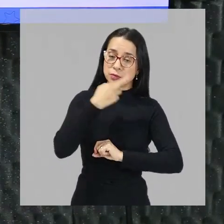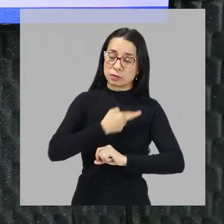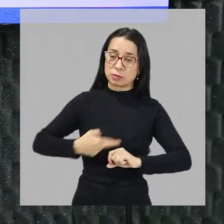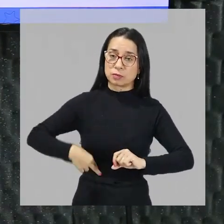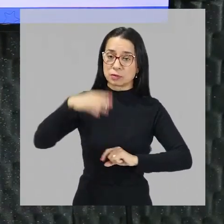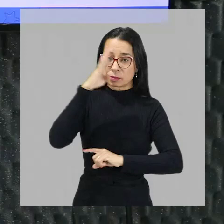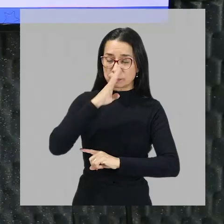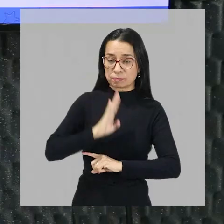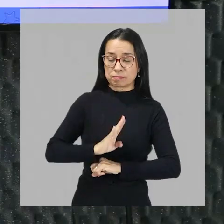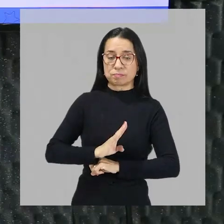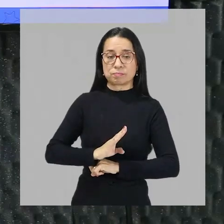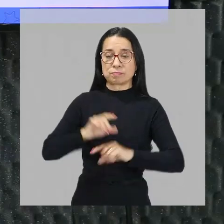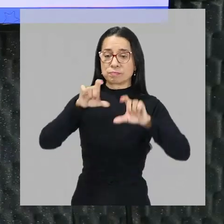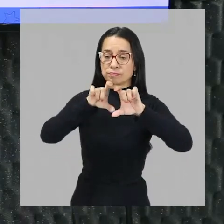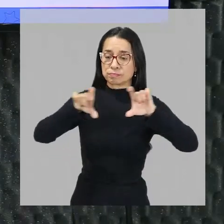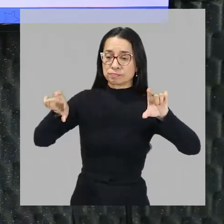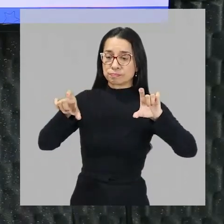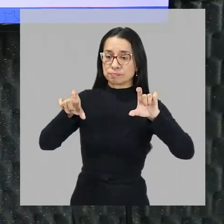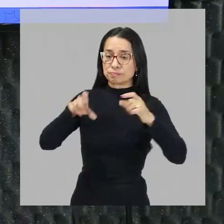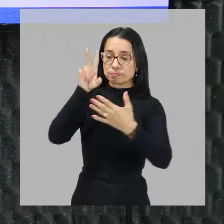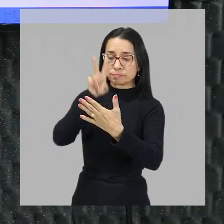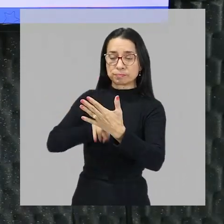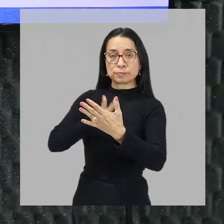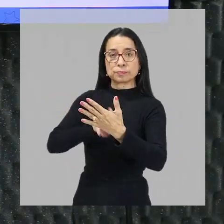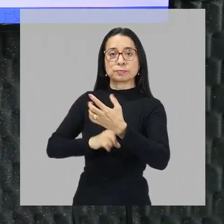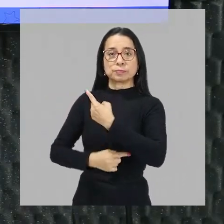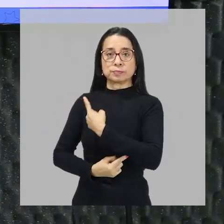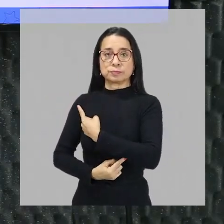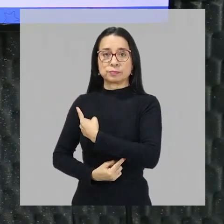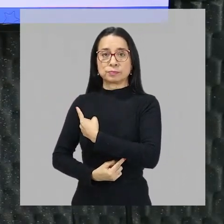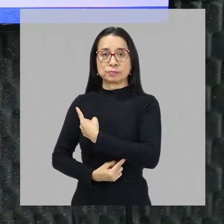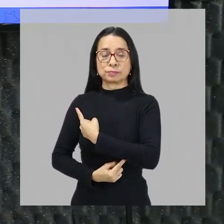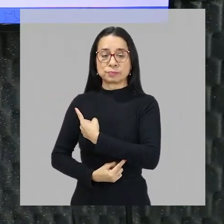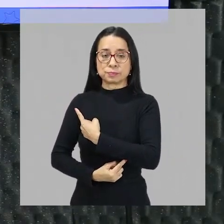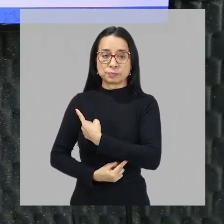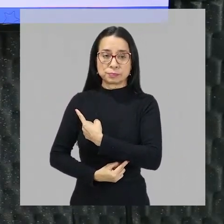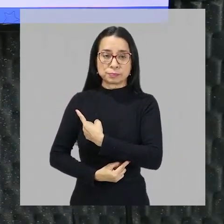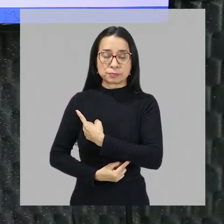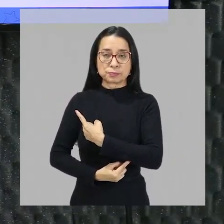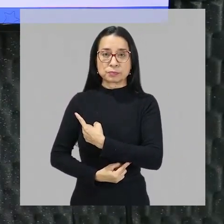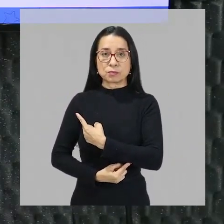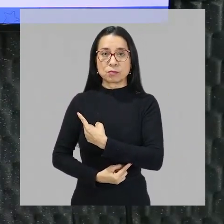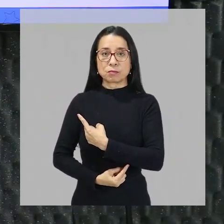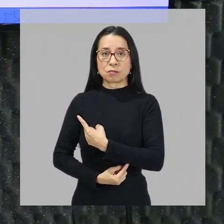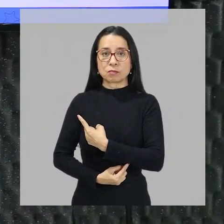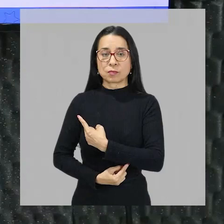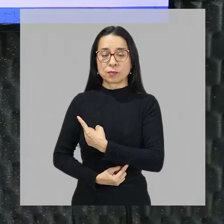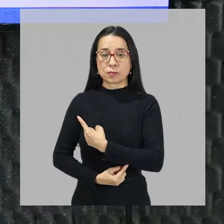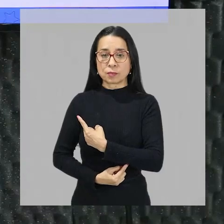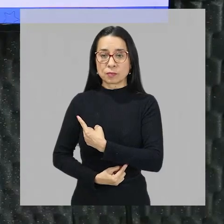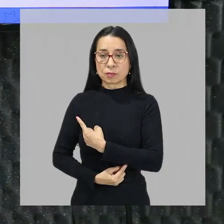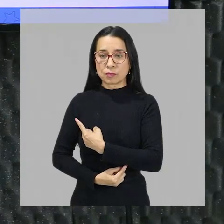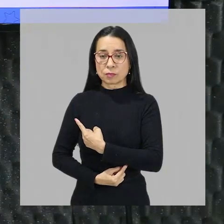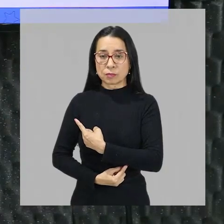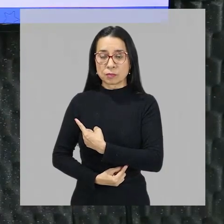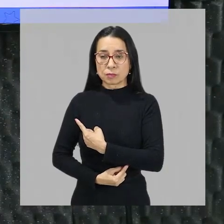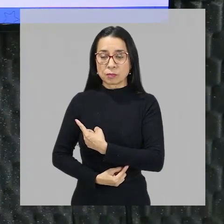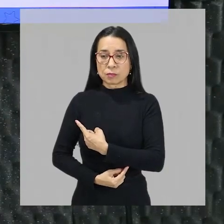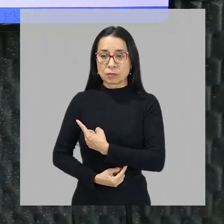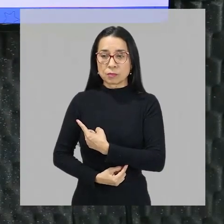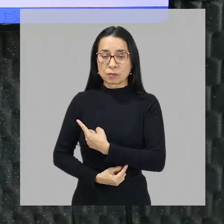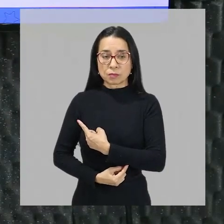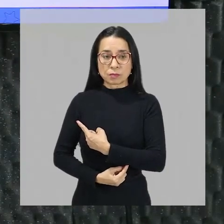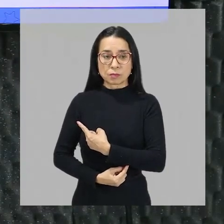diz o seguinte, é difícil imaginar que nos anos de 1990, num país